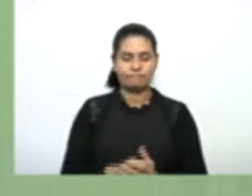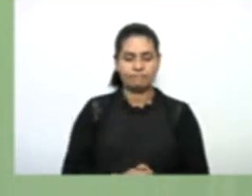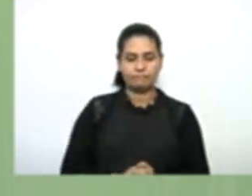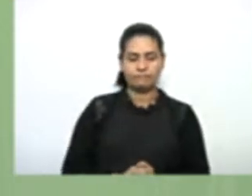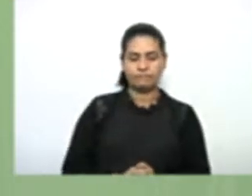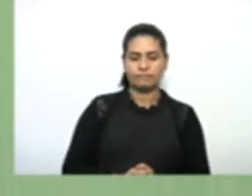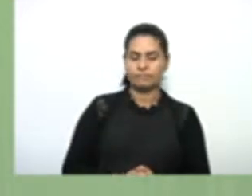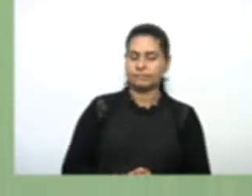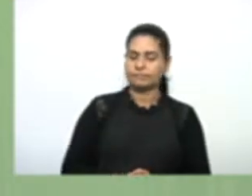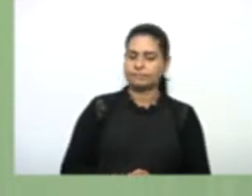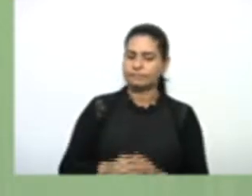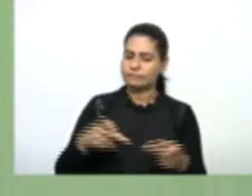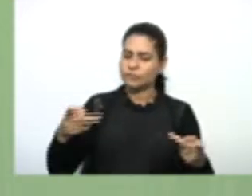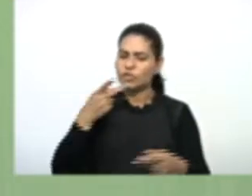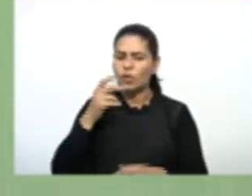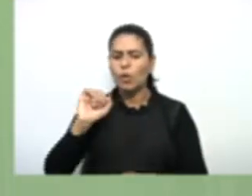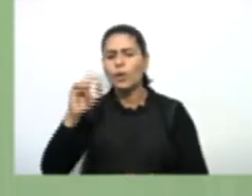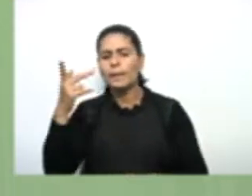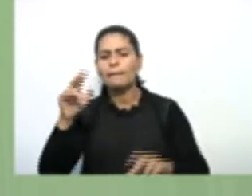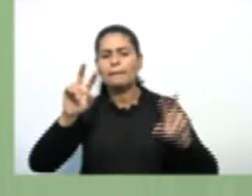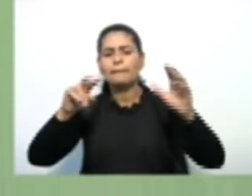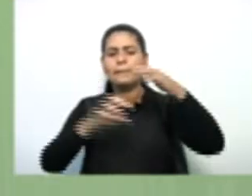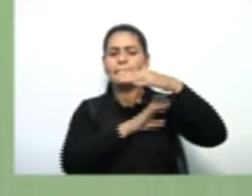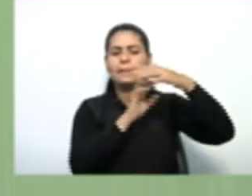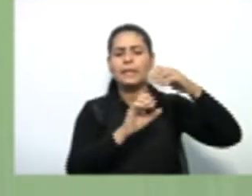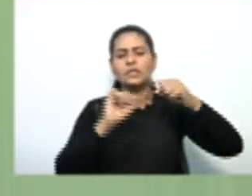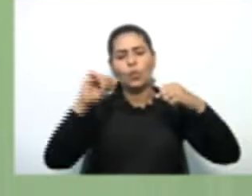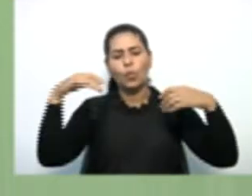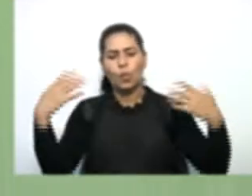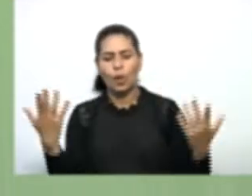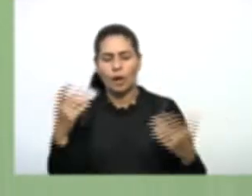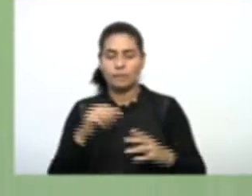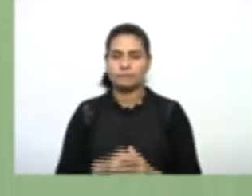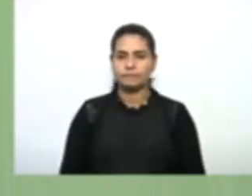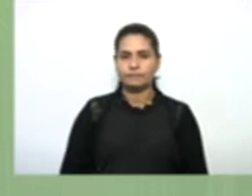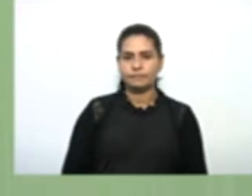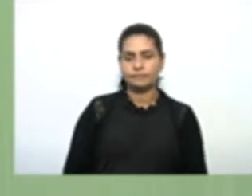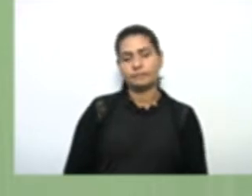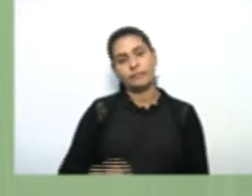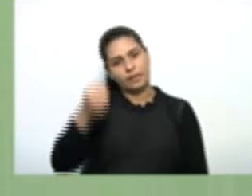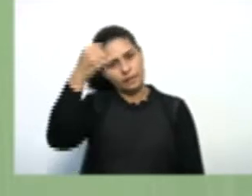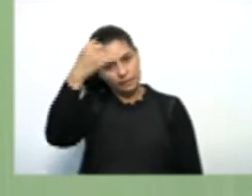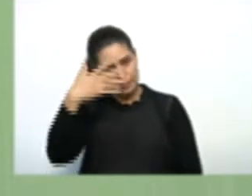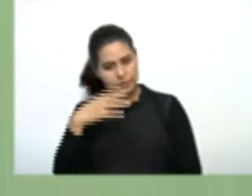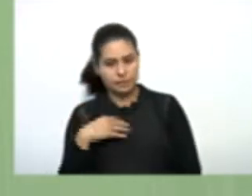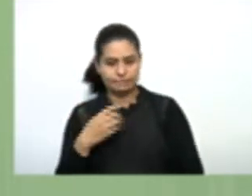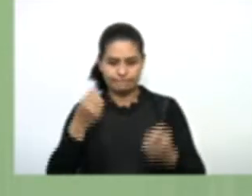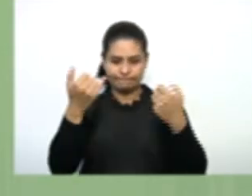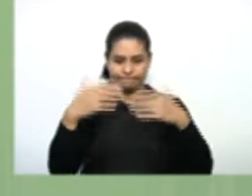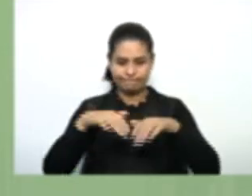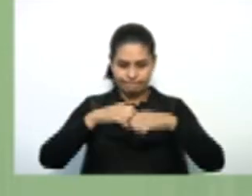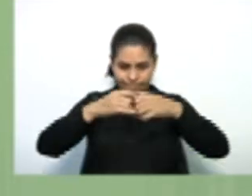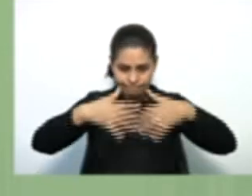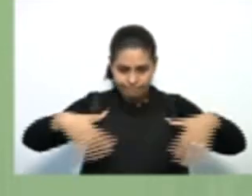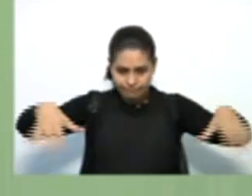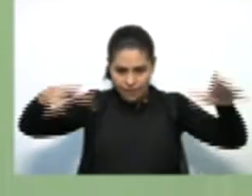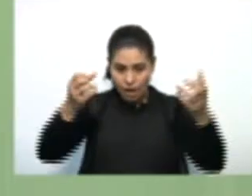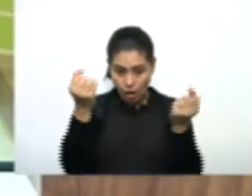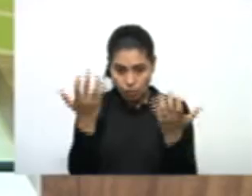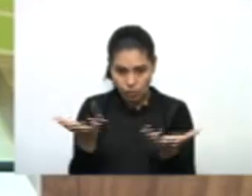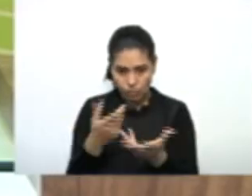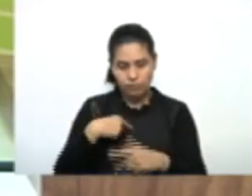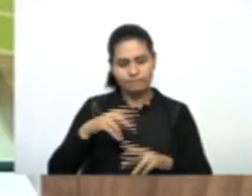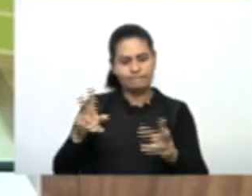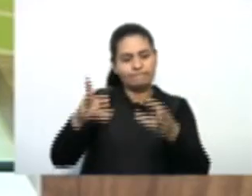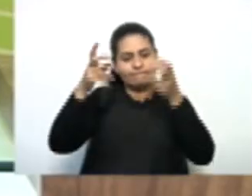de empresas? Bom, falando assim dessas novas características que a professora Denise acabou de nos apresentar, a gente